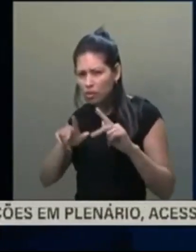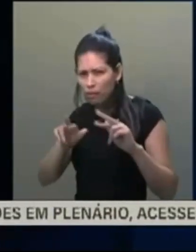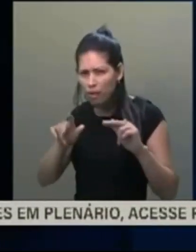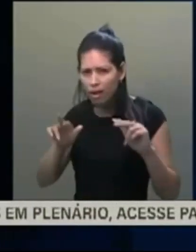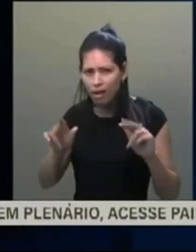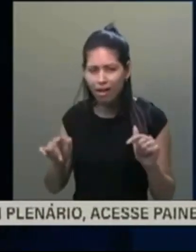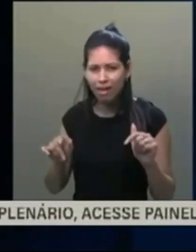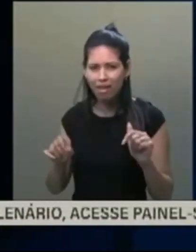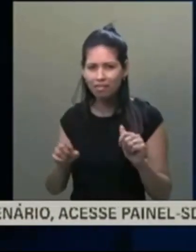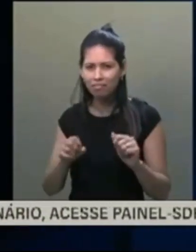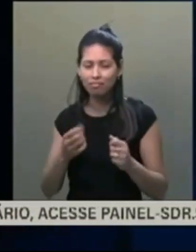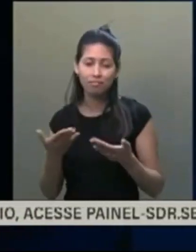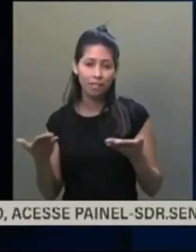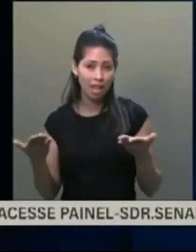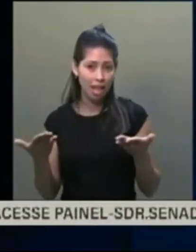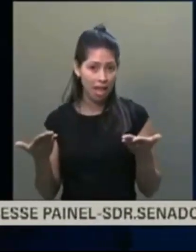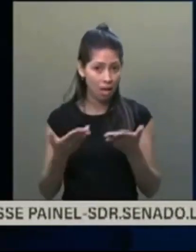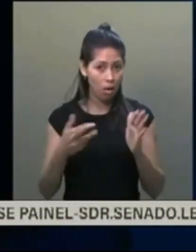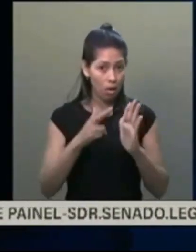absurdo,